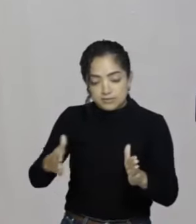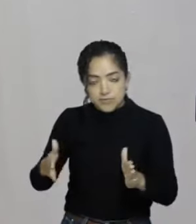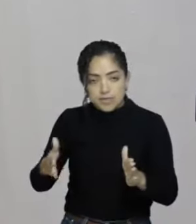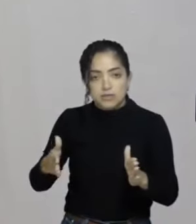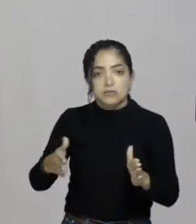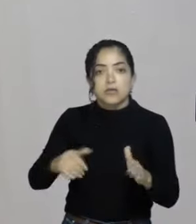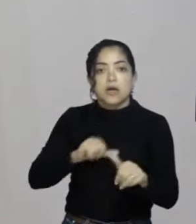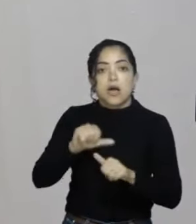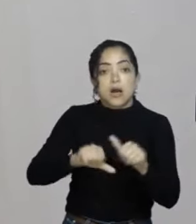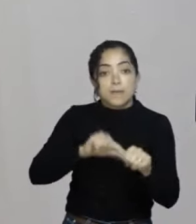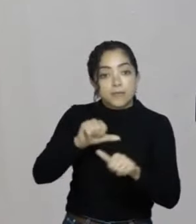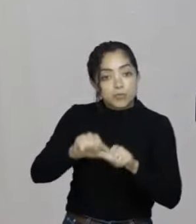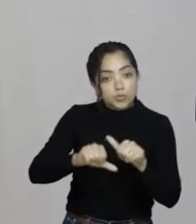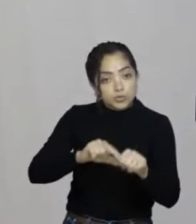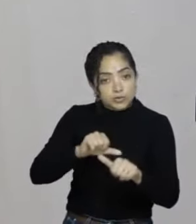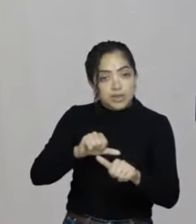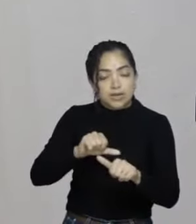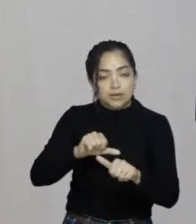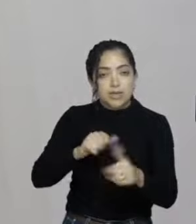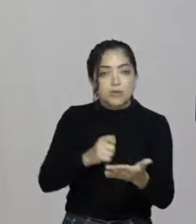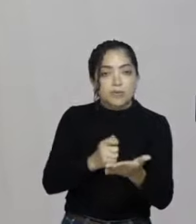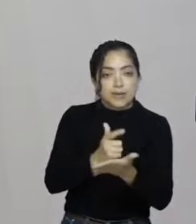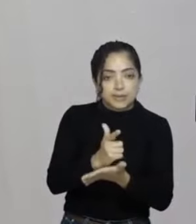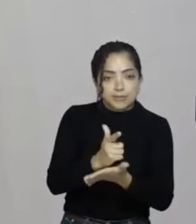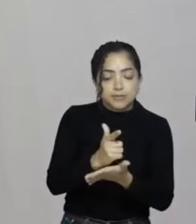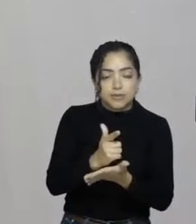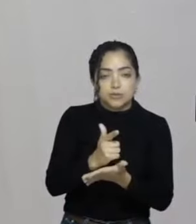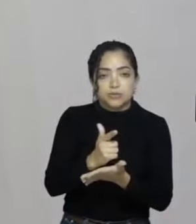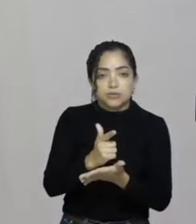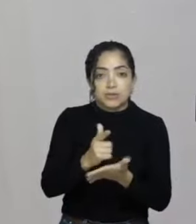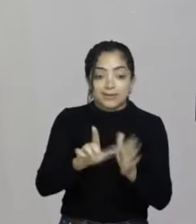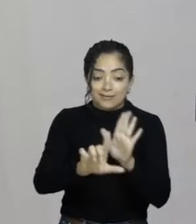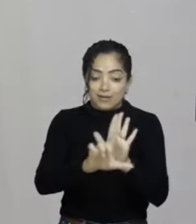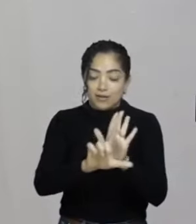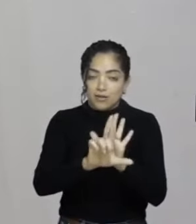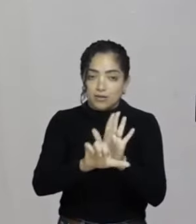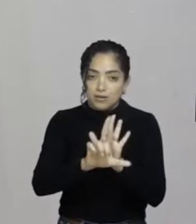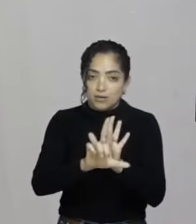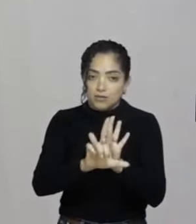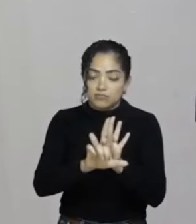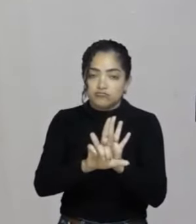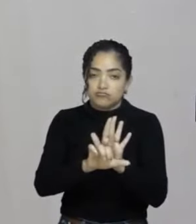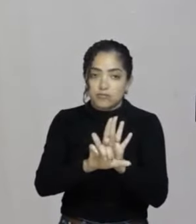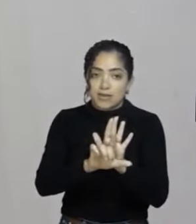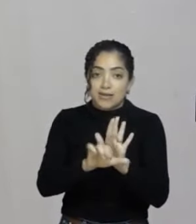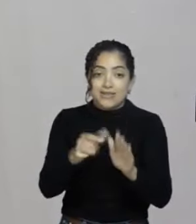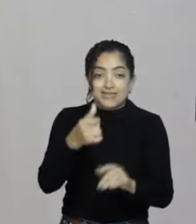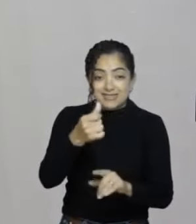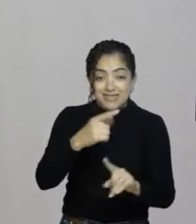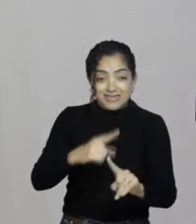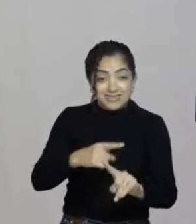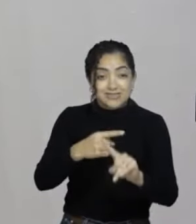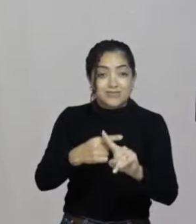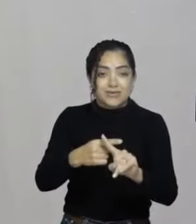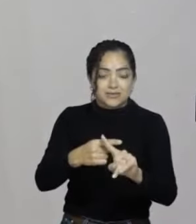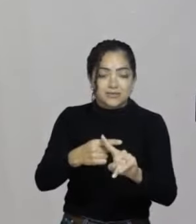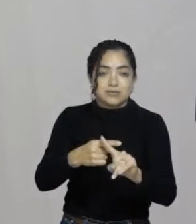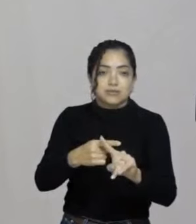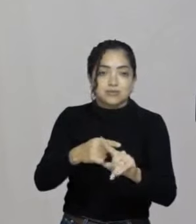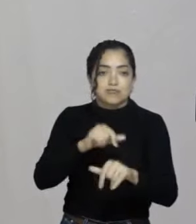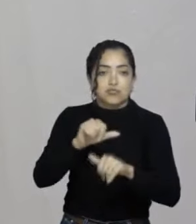mudar Inclusive a ordem de pagamento prevista na lei em seis vezes inclusive pelo menos seis vezes